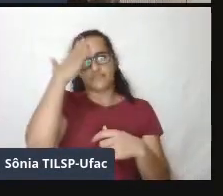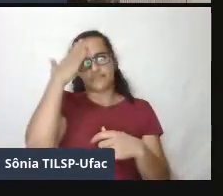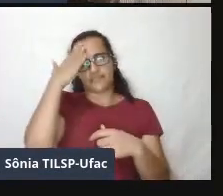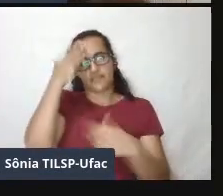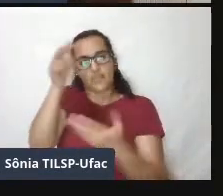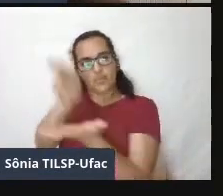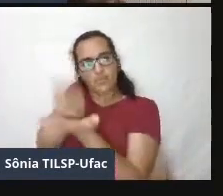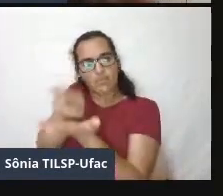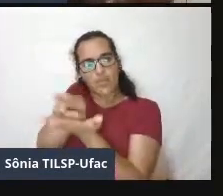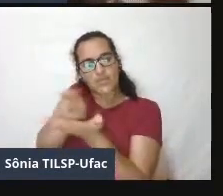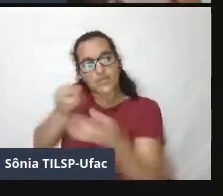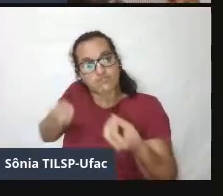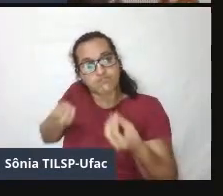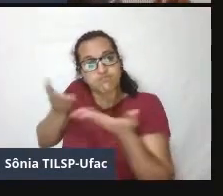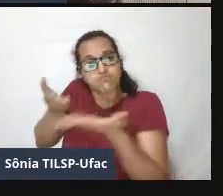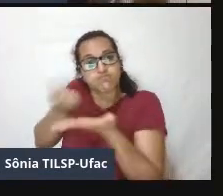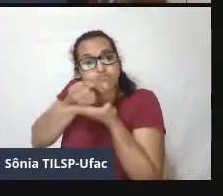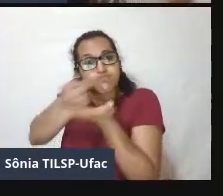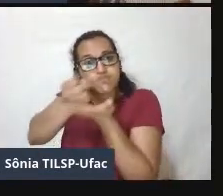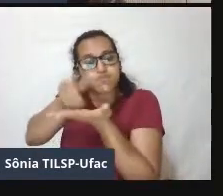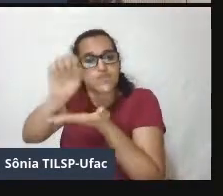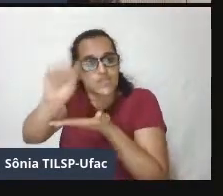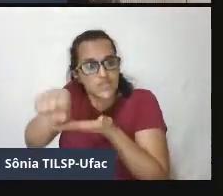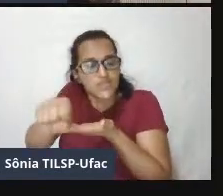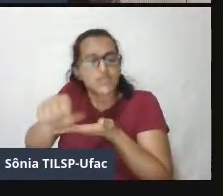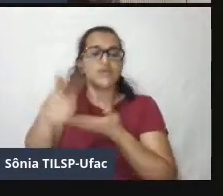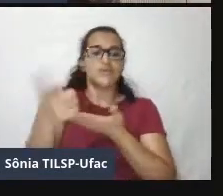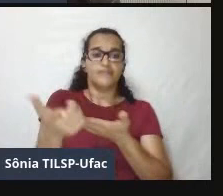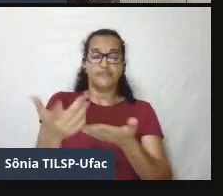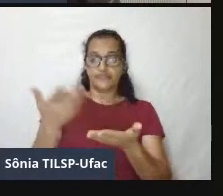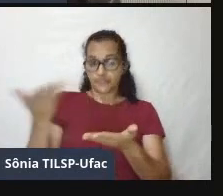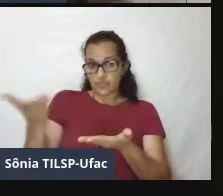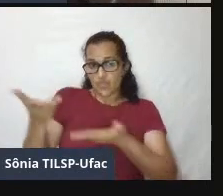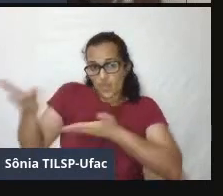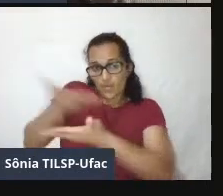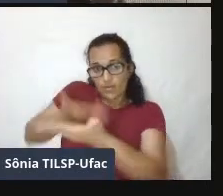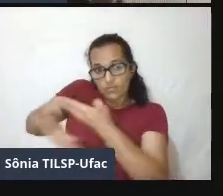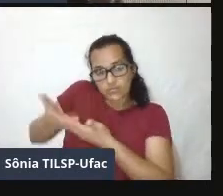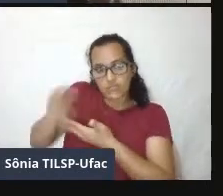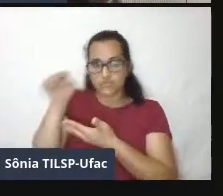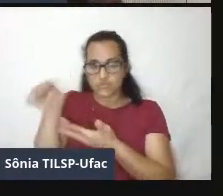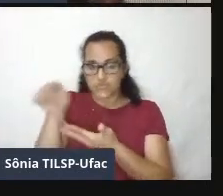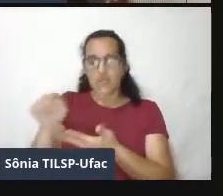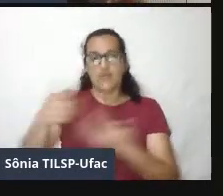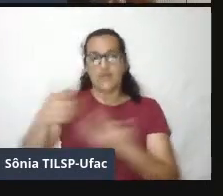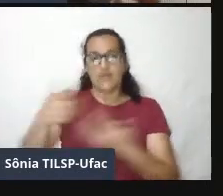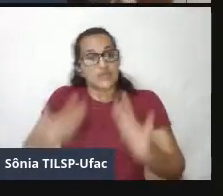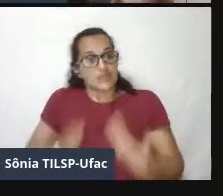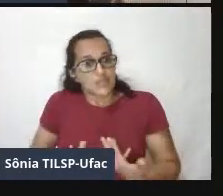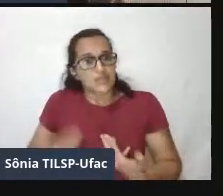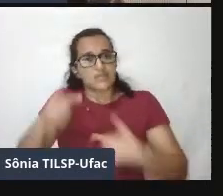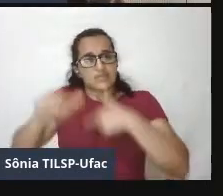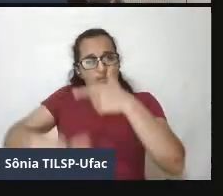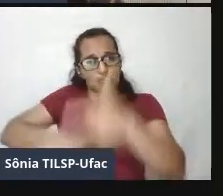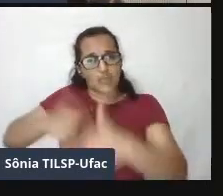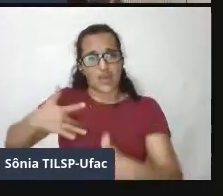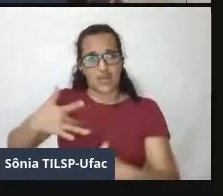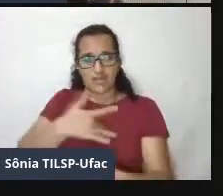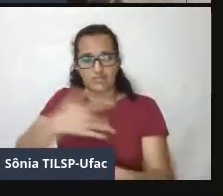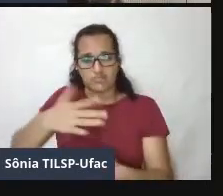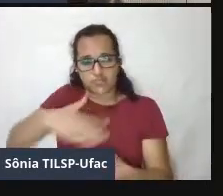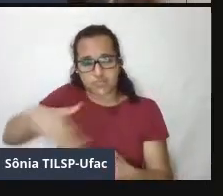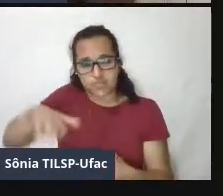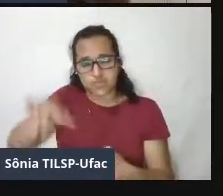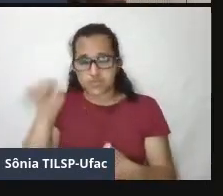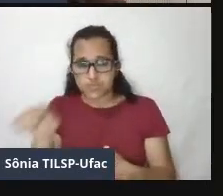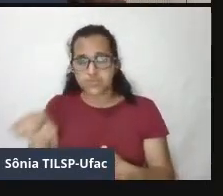sei. Que se o meu colega a quem compete avaliar uma tomografia estiver cansado ou tiver alguma intercorrência naquele dia